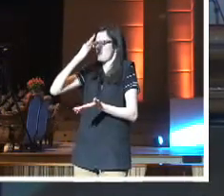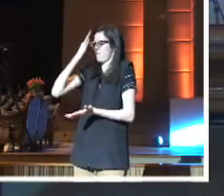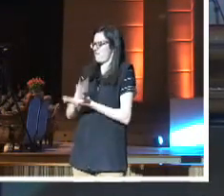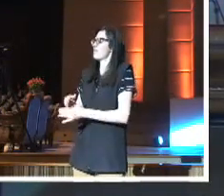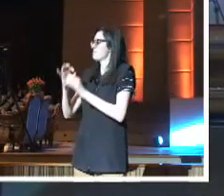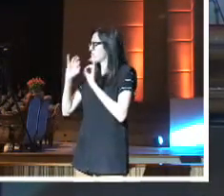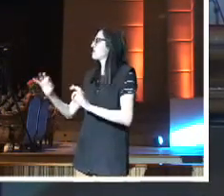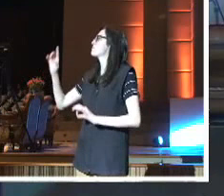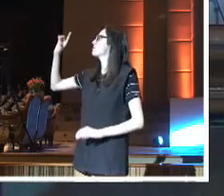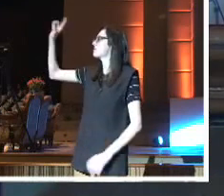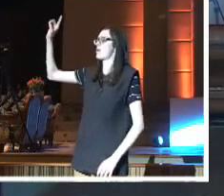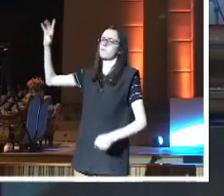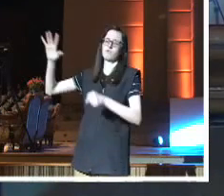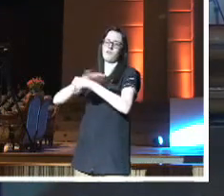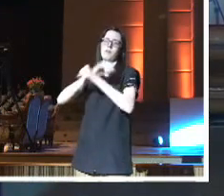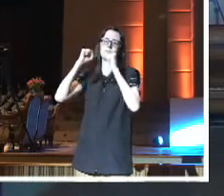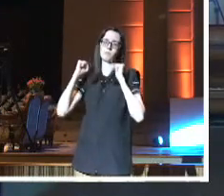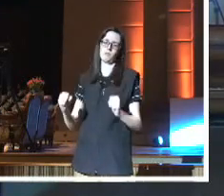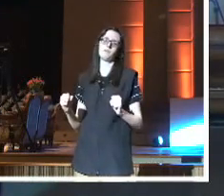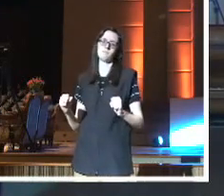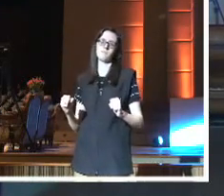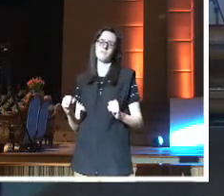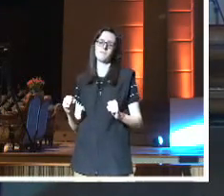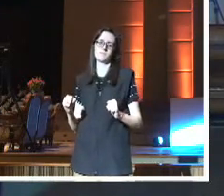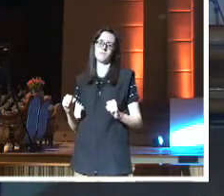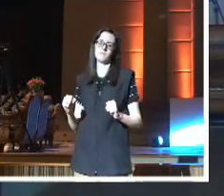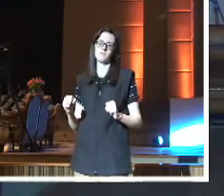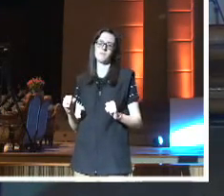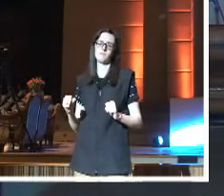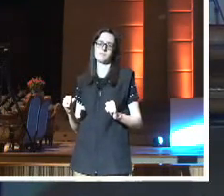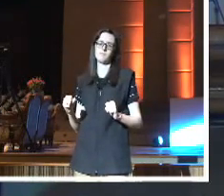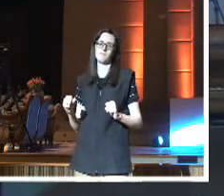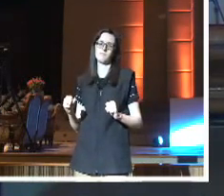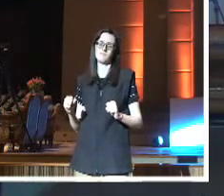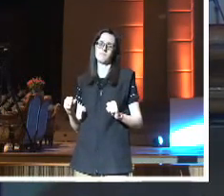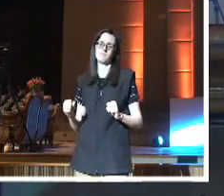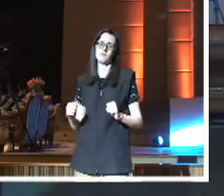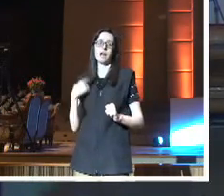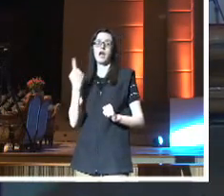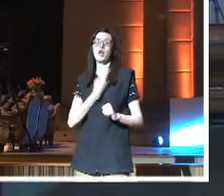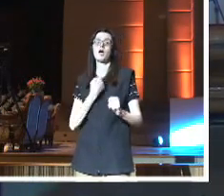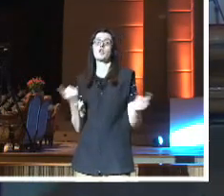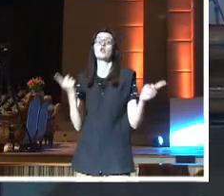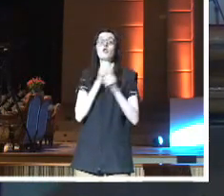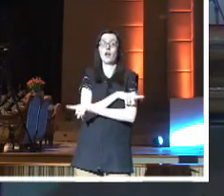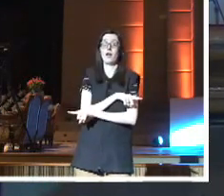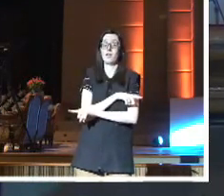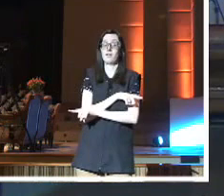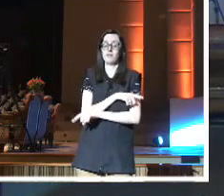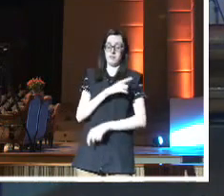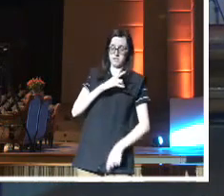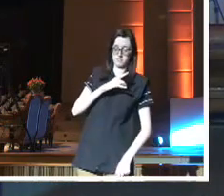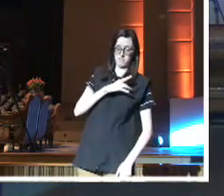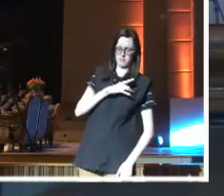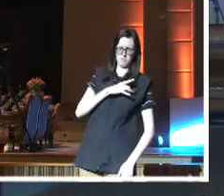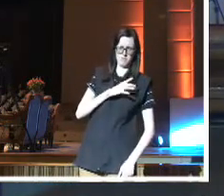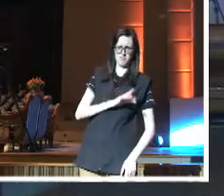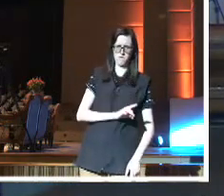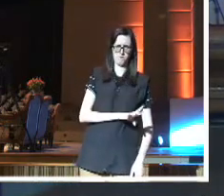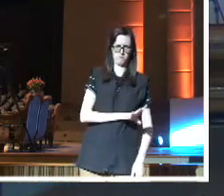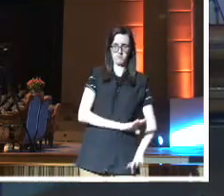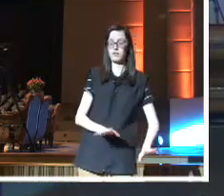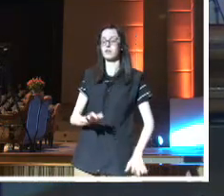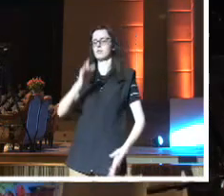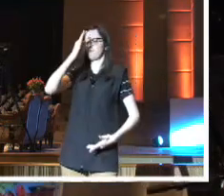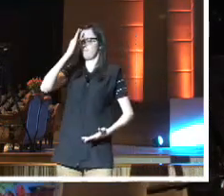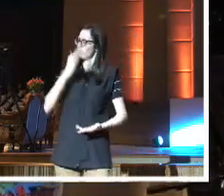Deus Todo-Poderoso. A gente troca o medo pela fé quando a gente tem a dimensão